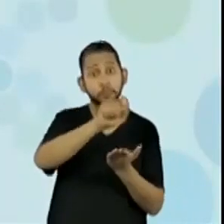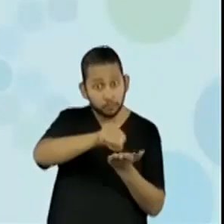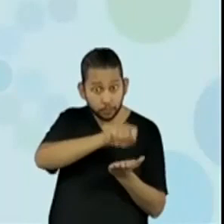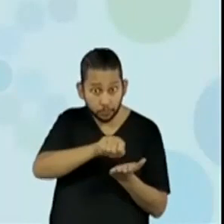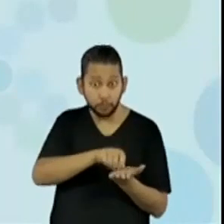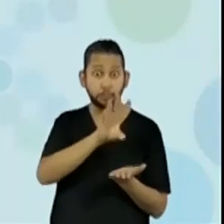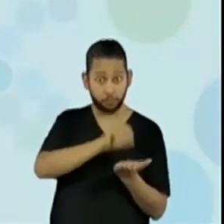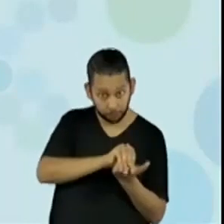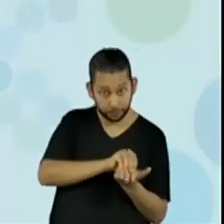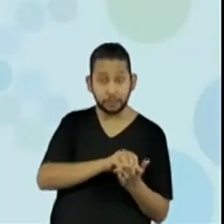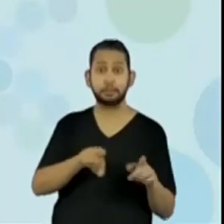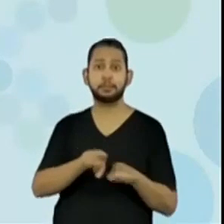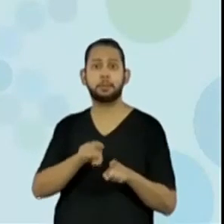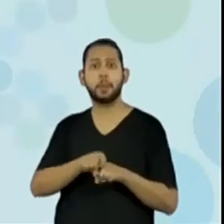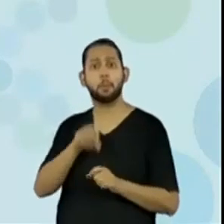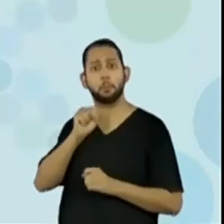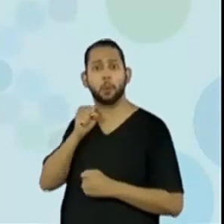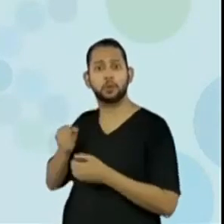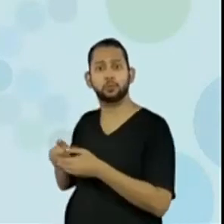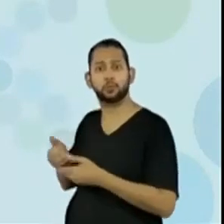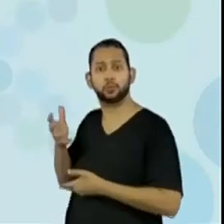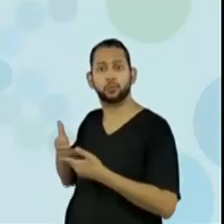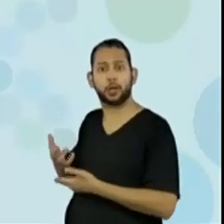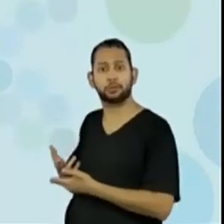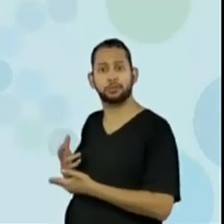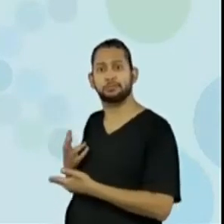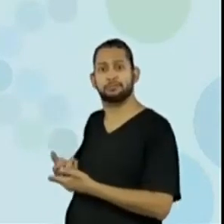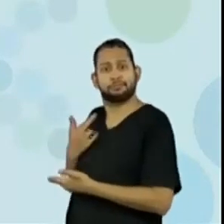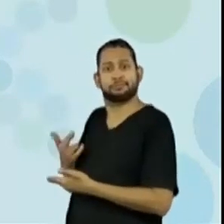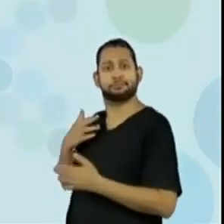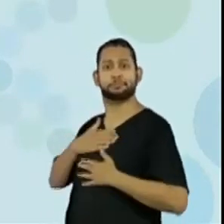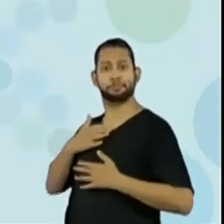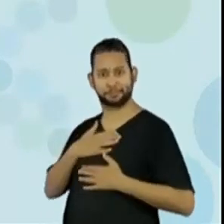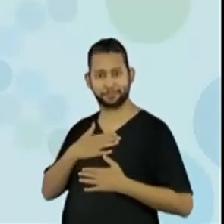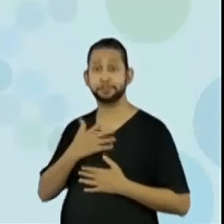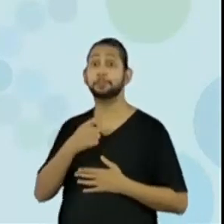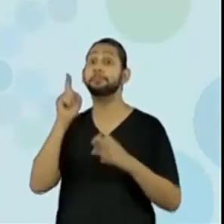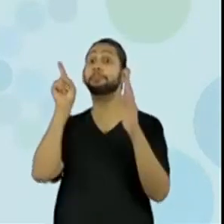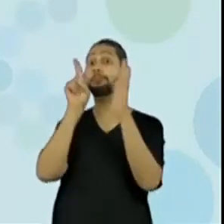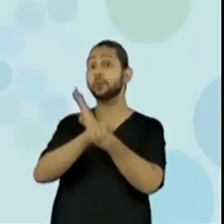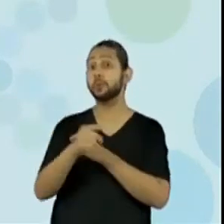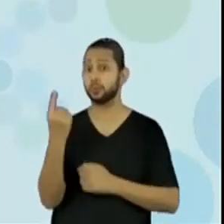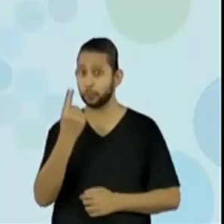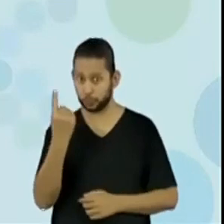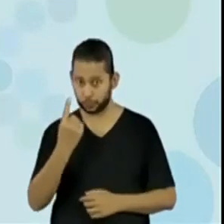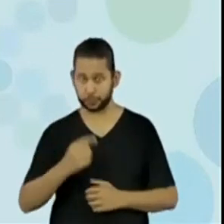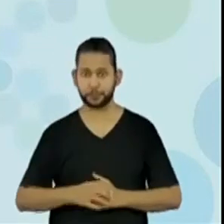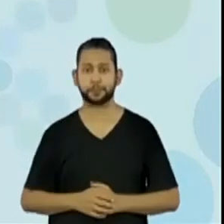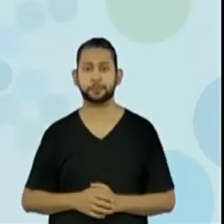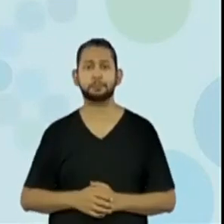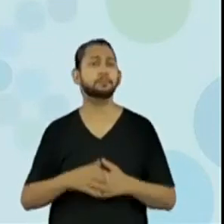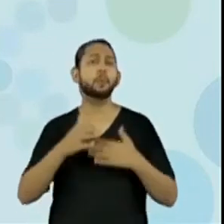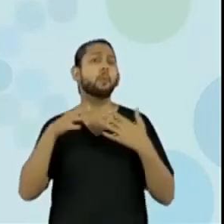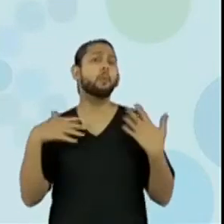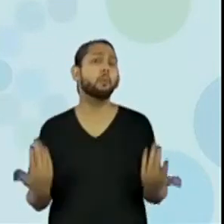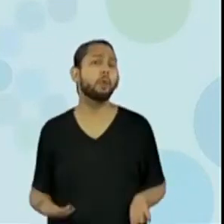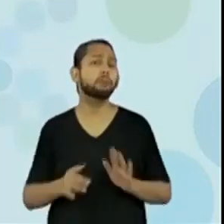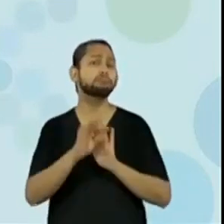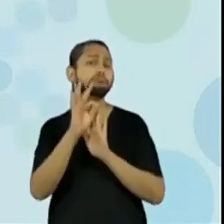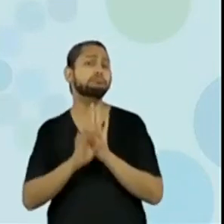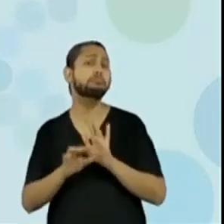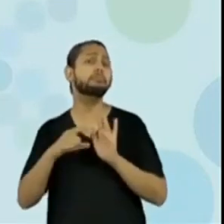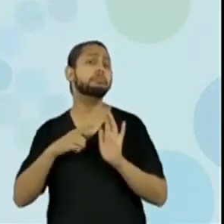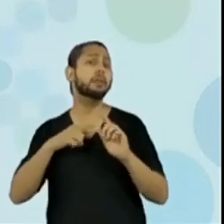depois a gente também vai estar vendo aqui, combinado? Vamos dar uma lidinha, olha só, a primeira questão diz, qual o título do